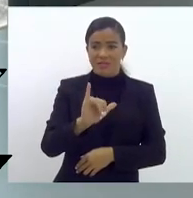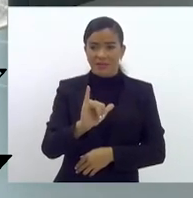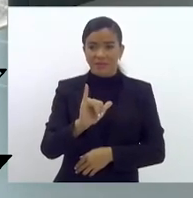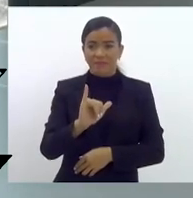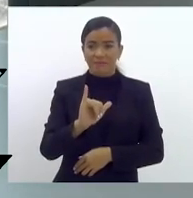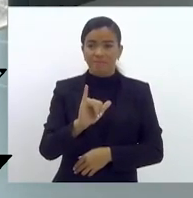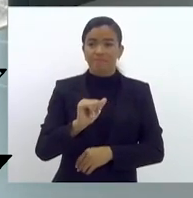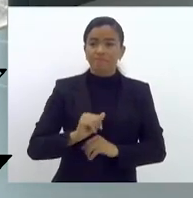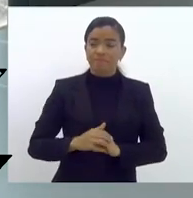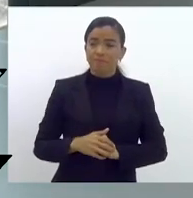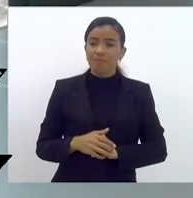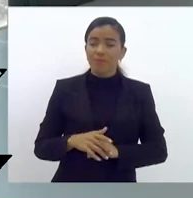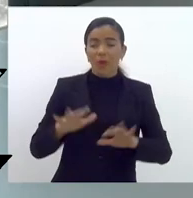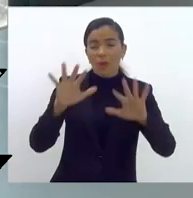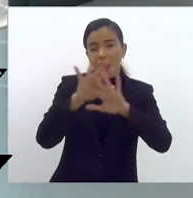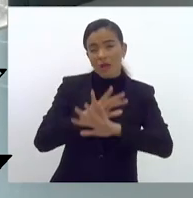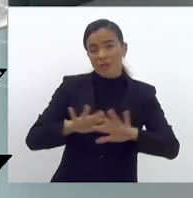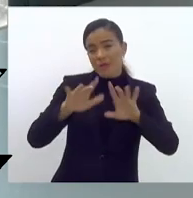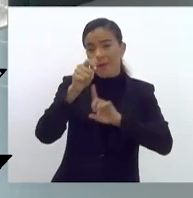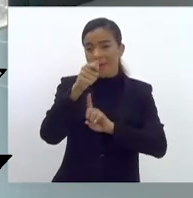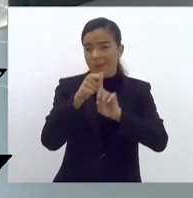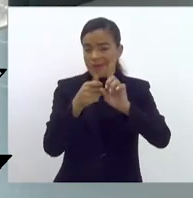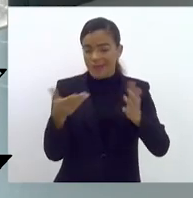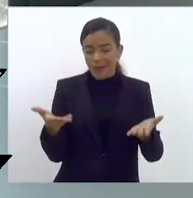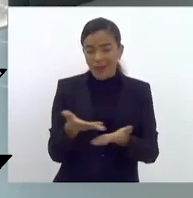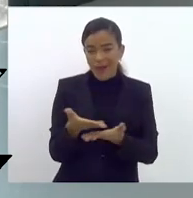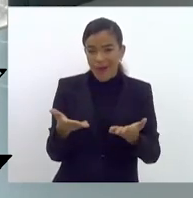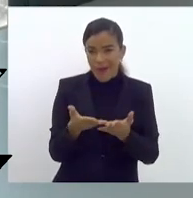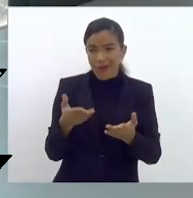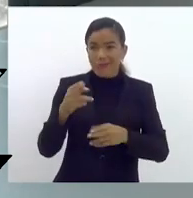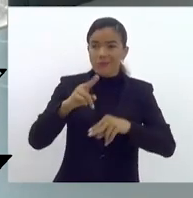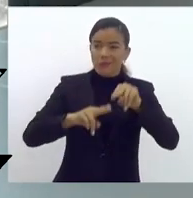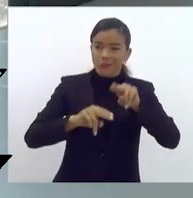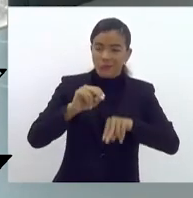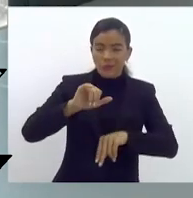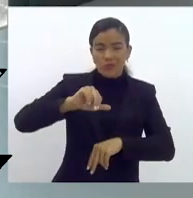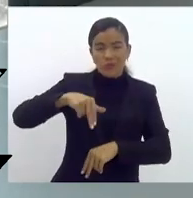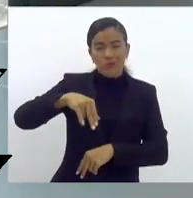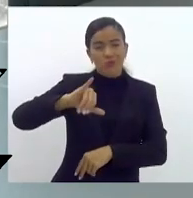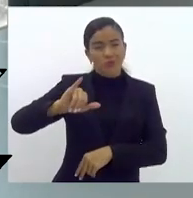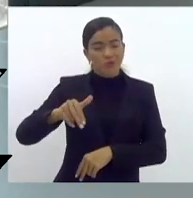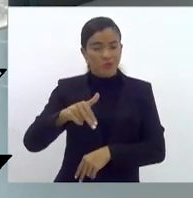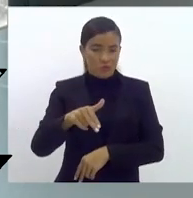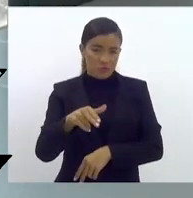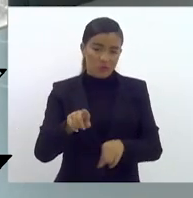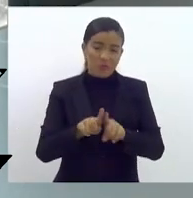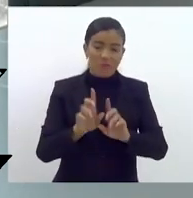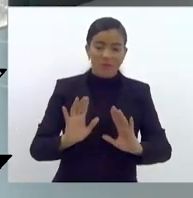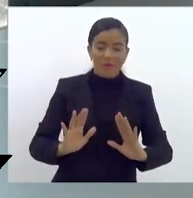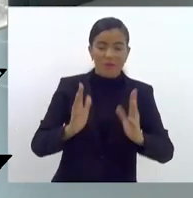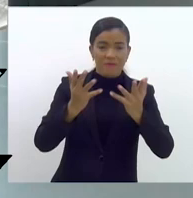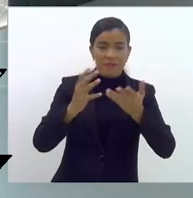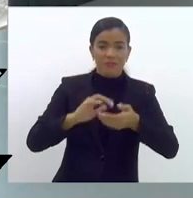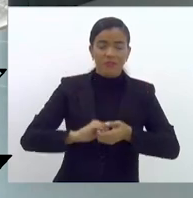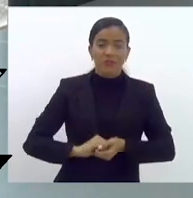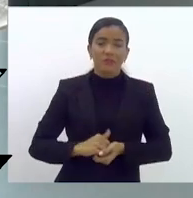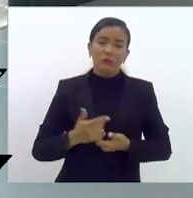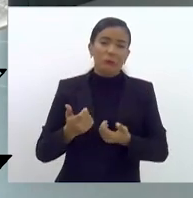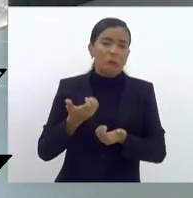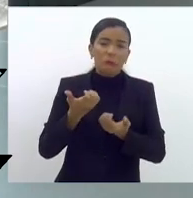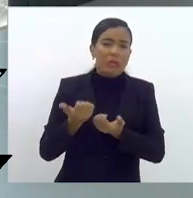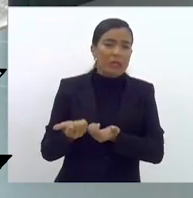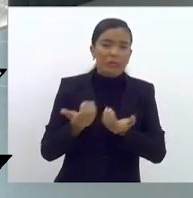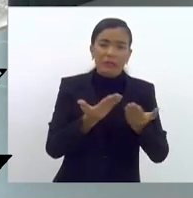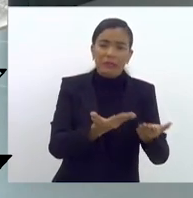justamente a alusão ao mês que a gente tá e a ocorrência da festa enfim ele queria fazer a entrega do